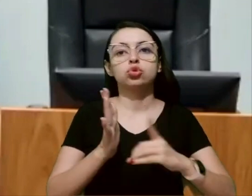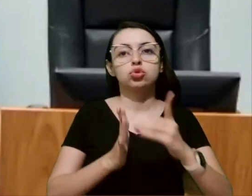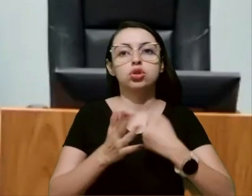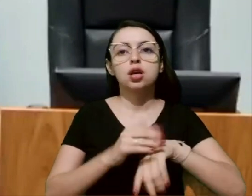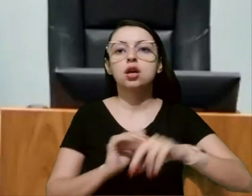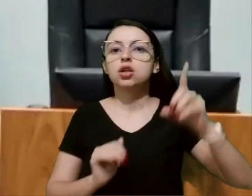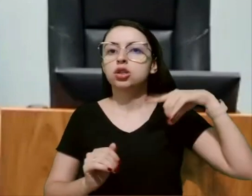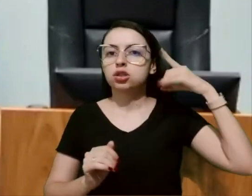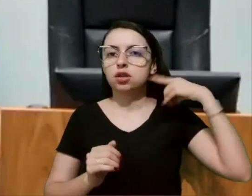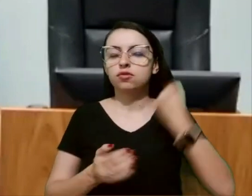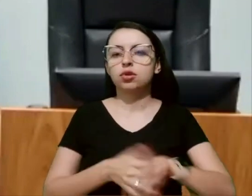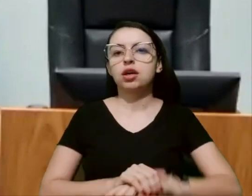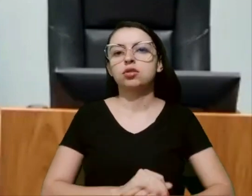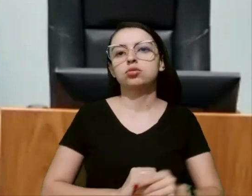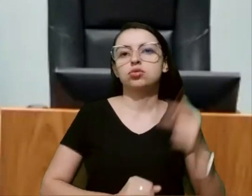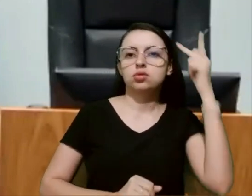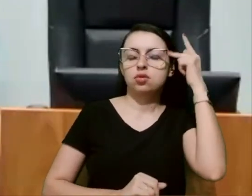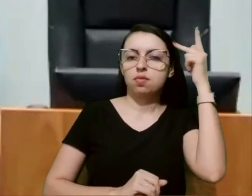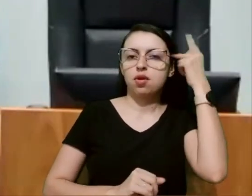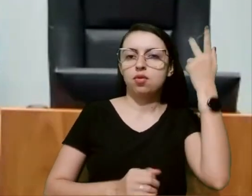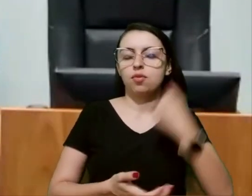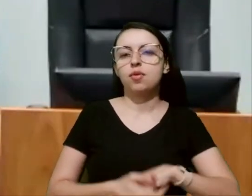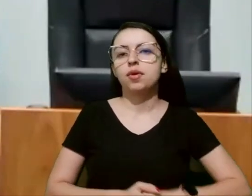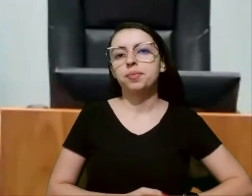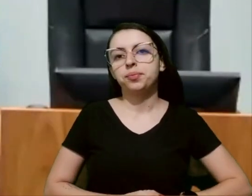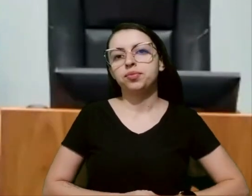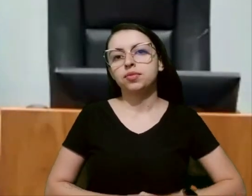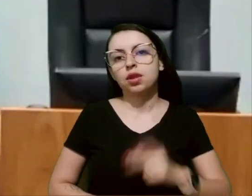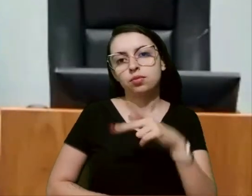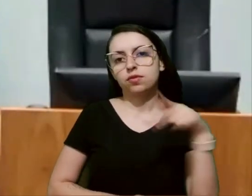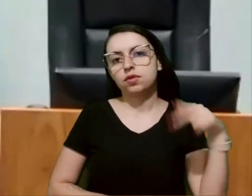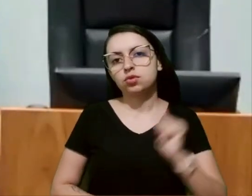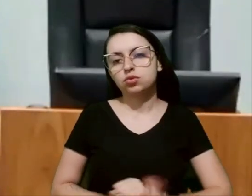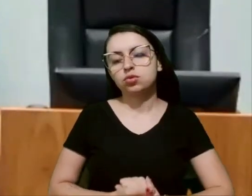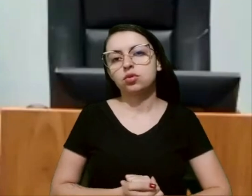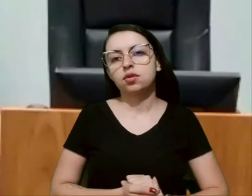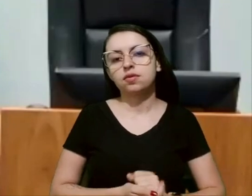o IASP. O professor Marcelo Guedes